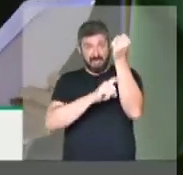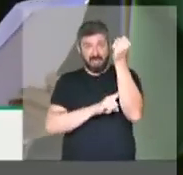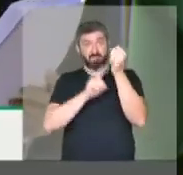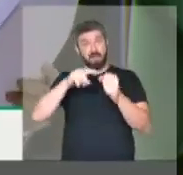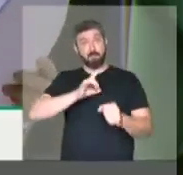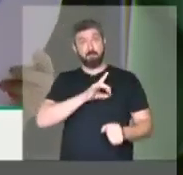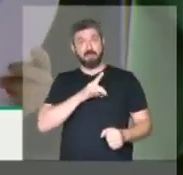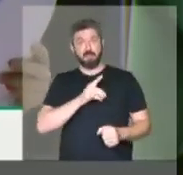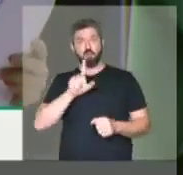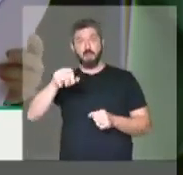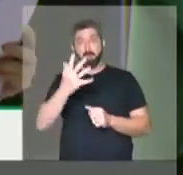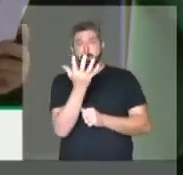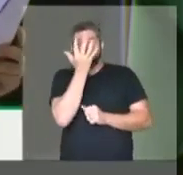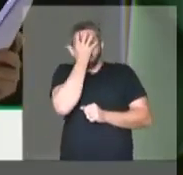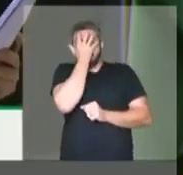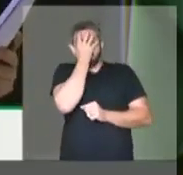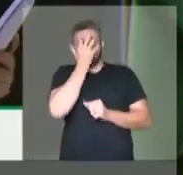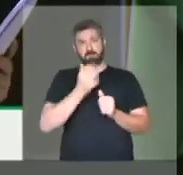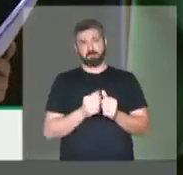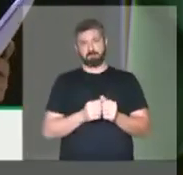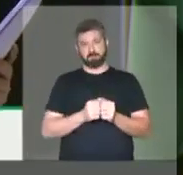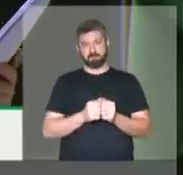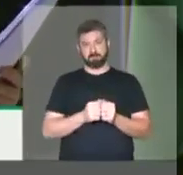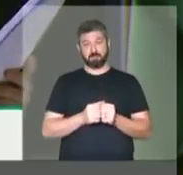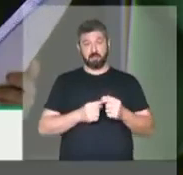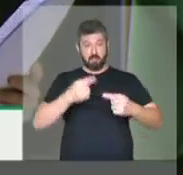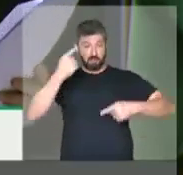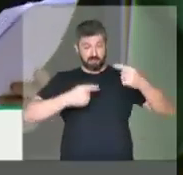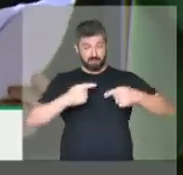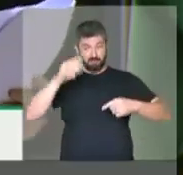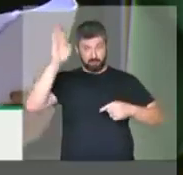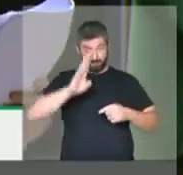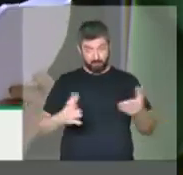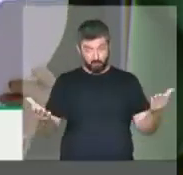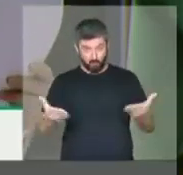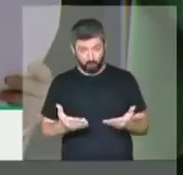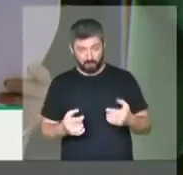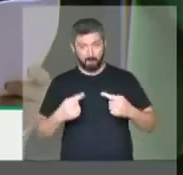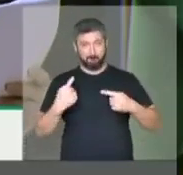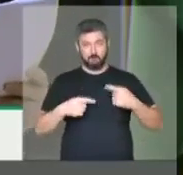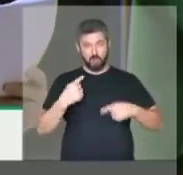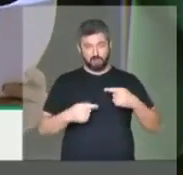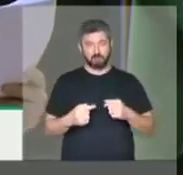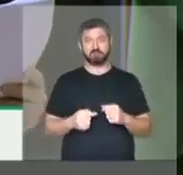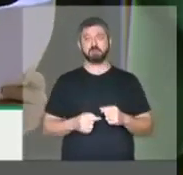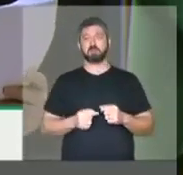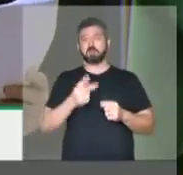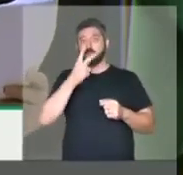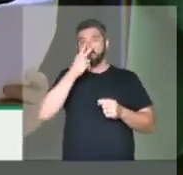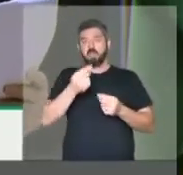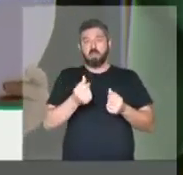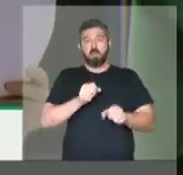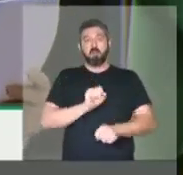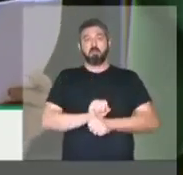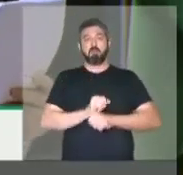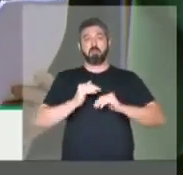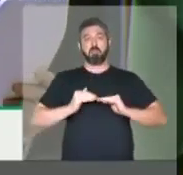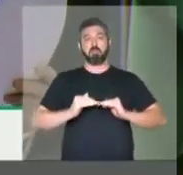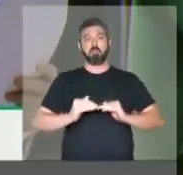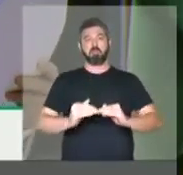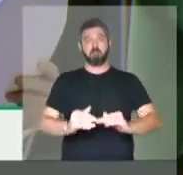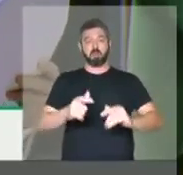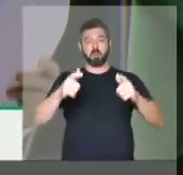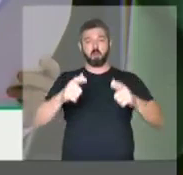a raiva é uma máscara. O debate político brasileiro, hoje, rasteja quase paralisado em um